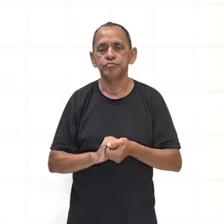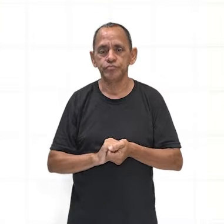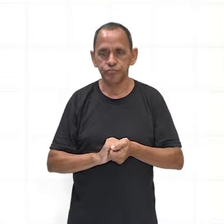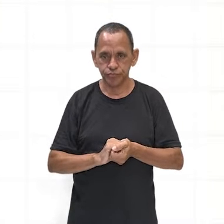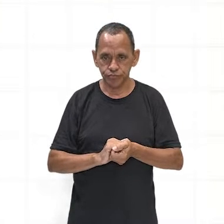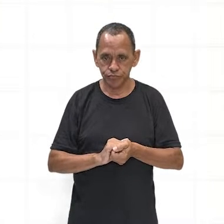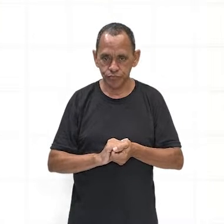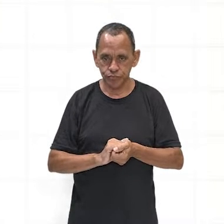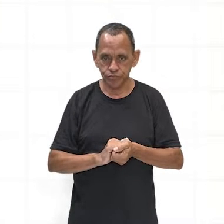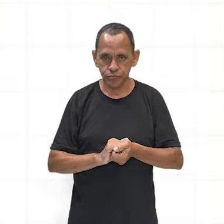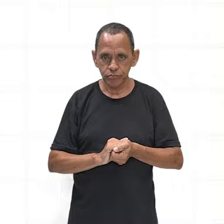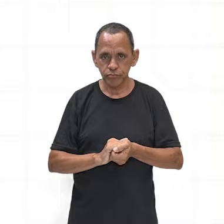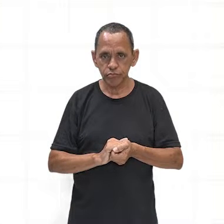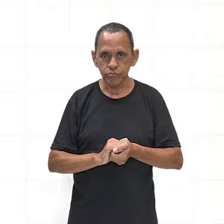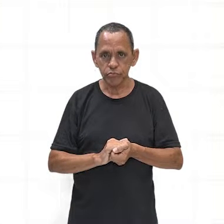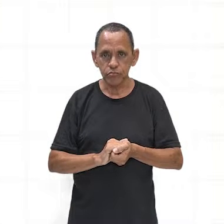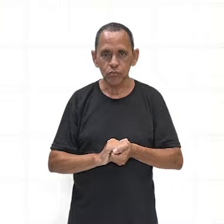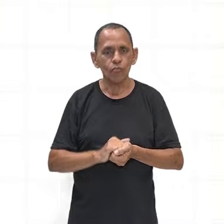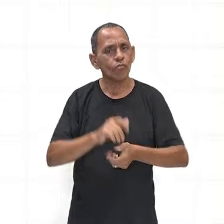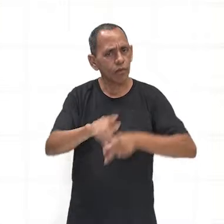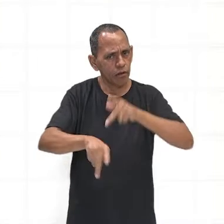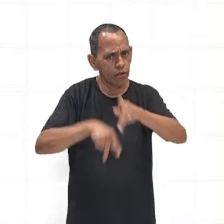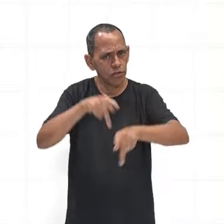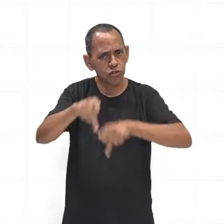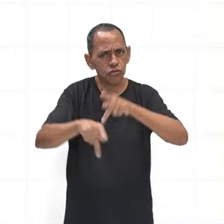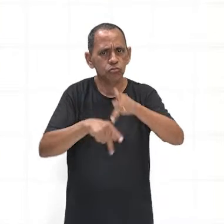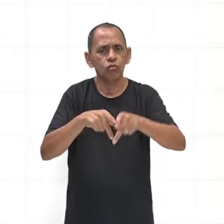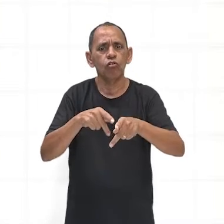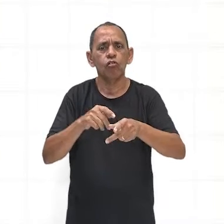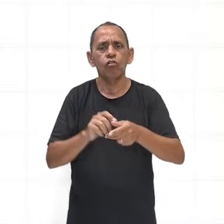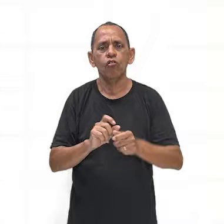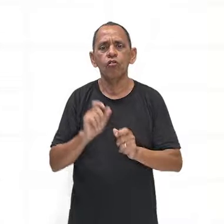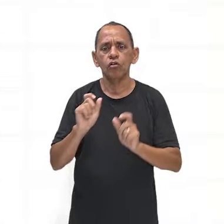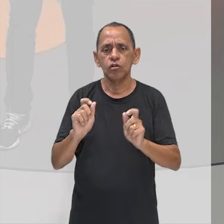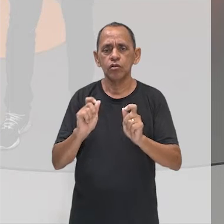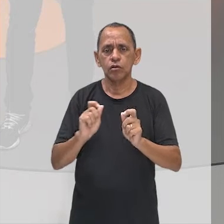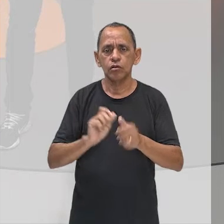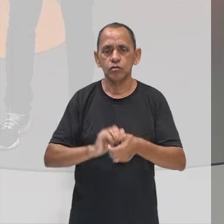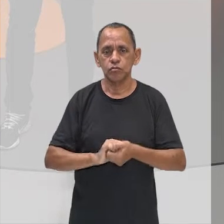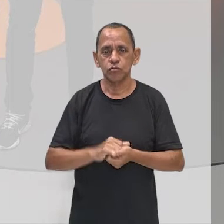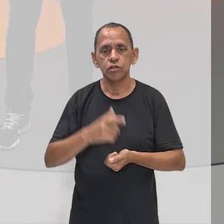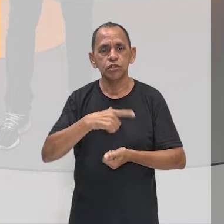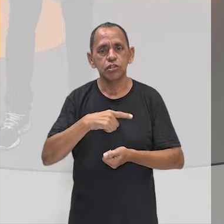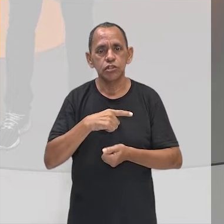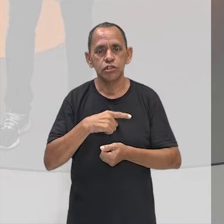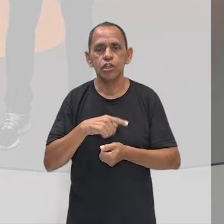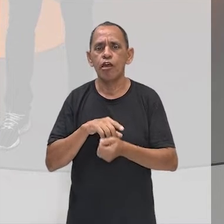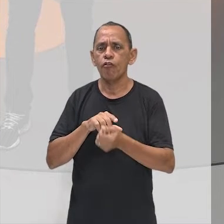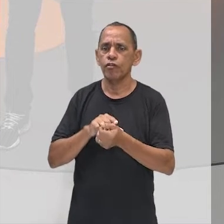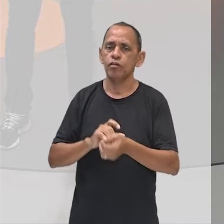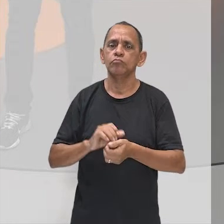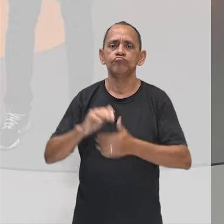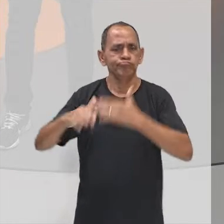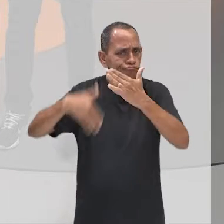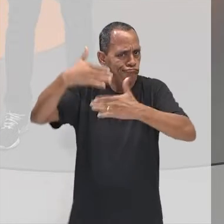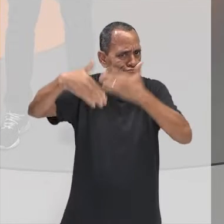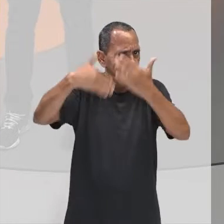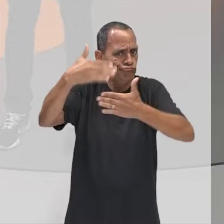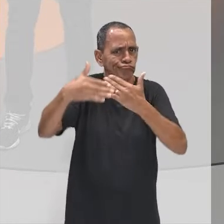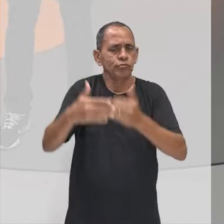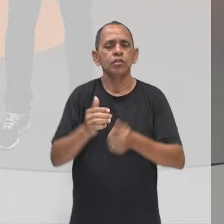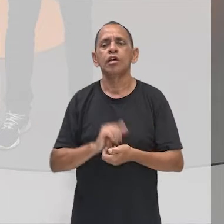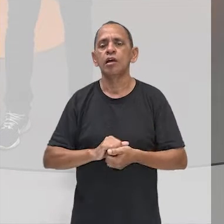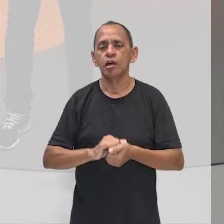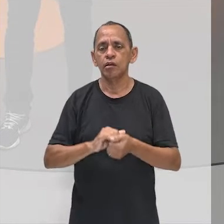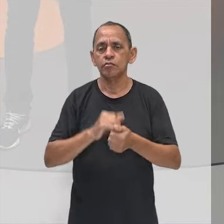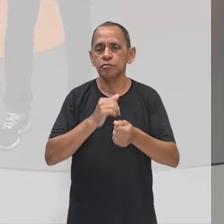Essa civilização, né, esse povo pré-colombiano, teve ali o seu auge entre os anos de 250 a